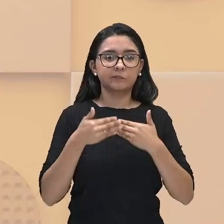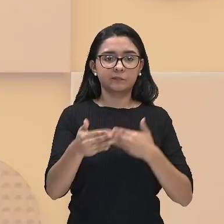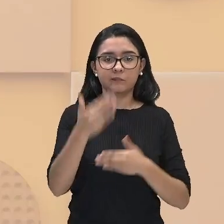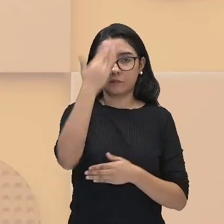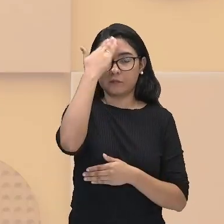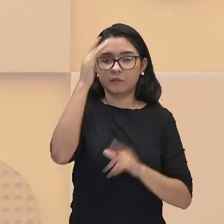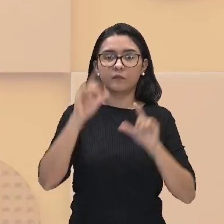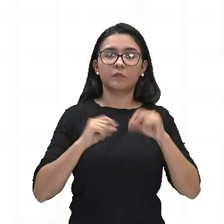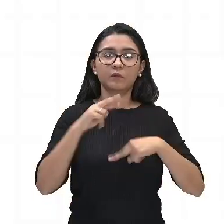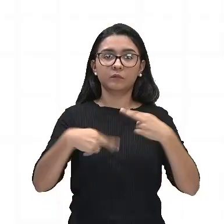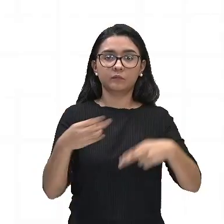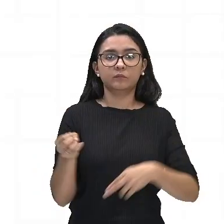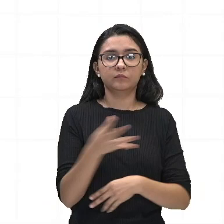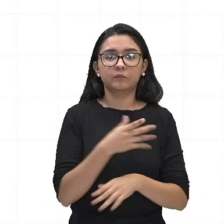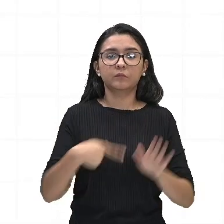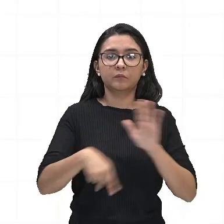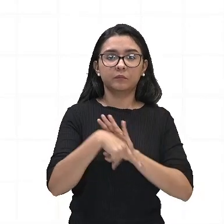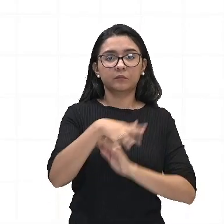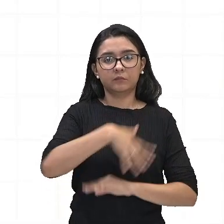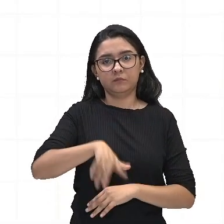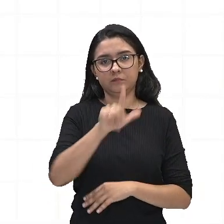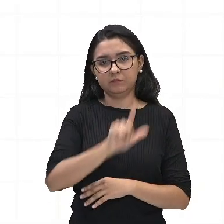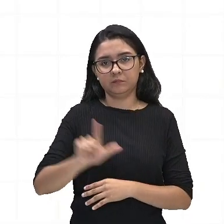sobre o Renascimento literário.